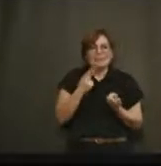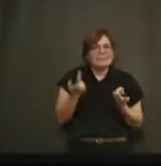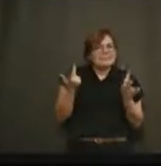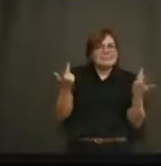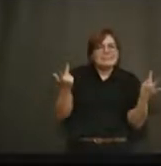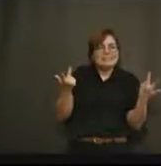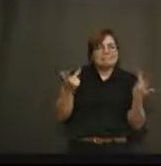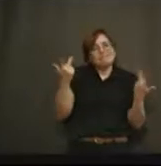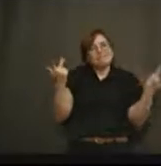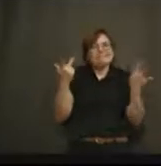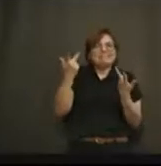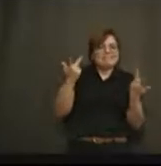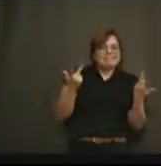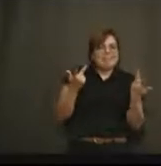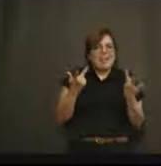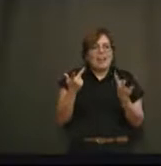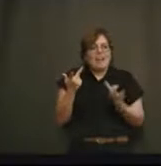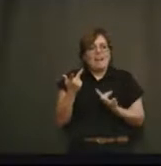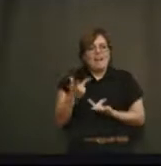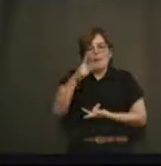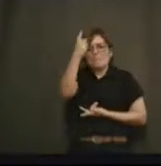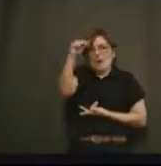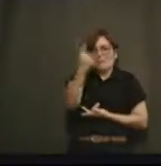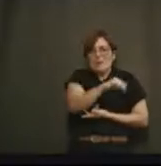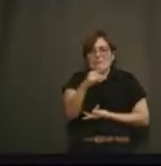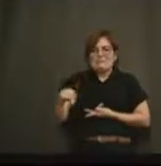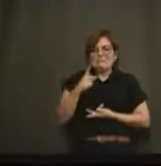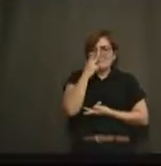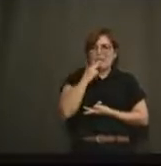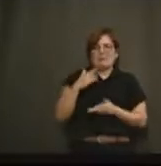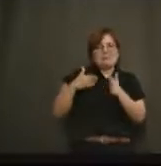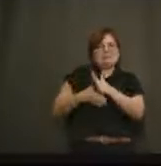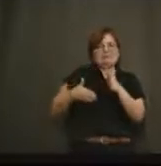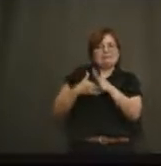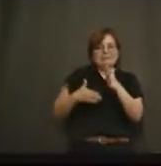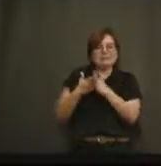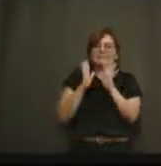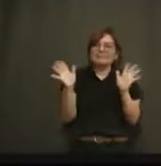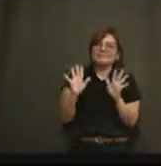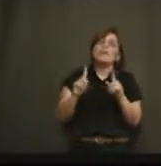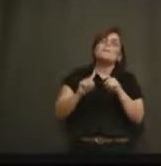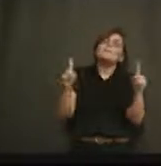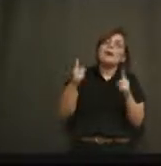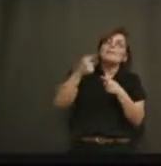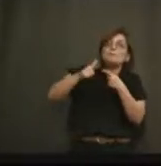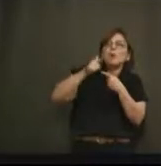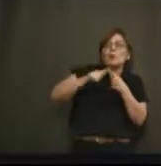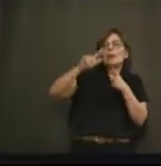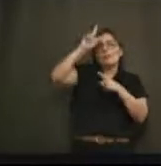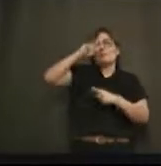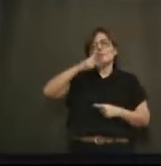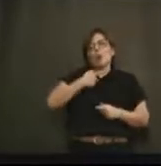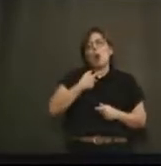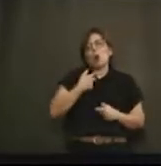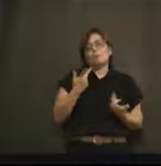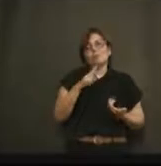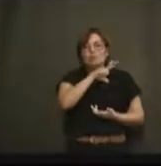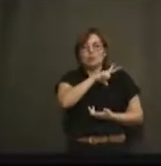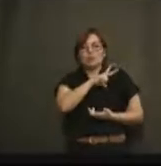razões familiares que realmente me impediram. Eu cheguei a prometer ao professor João que eu iria, estava tudo acertado, mas a